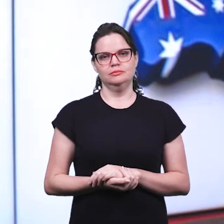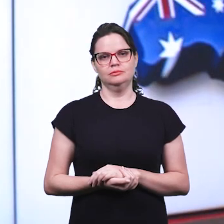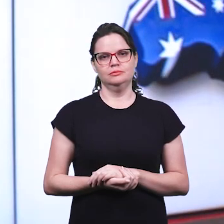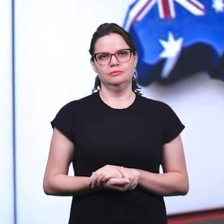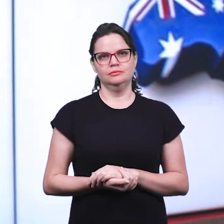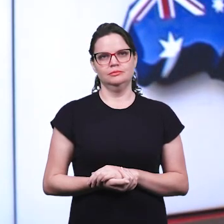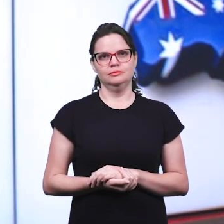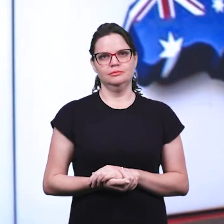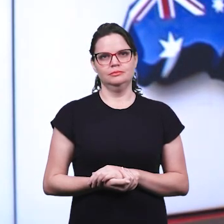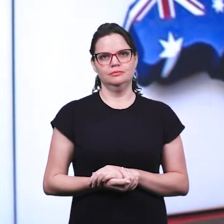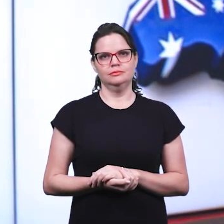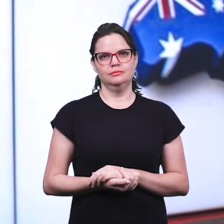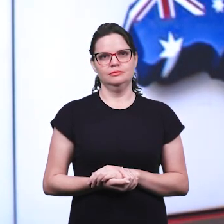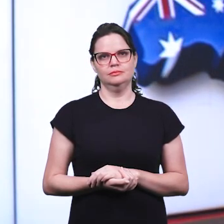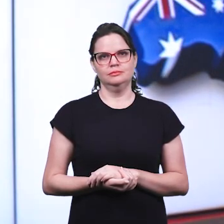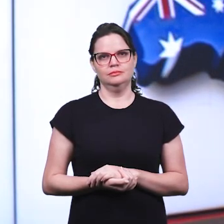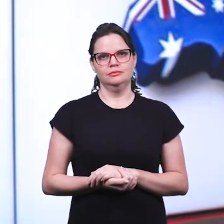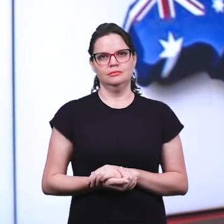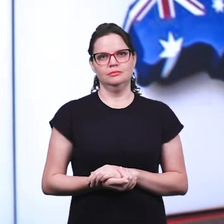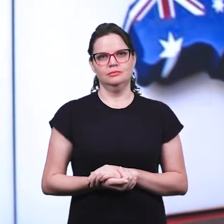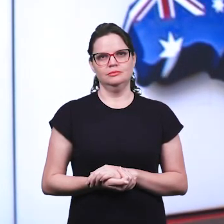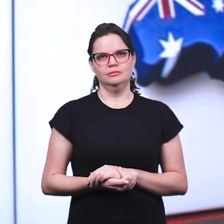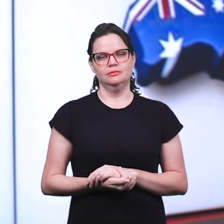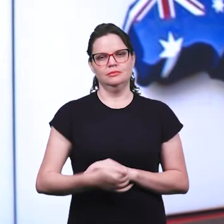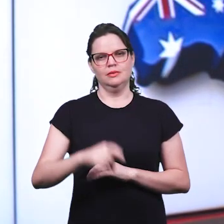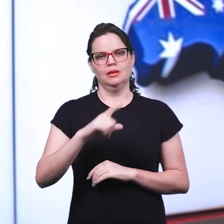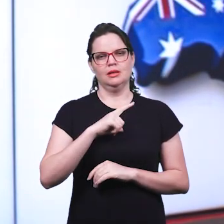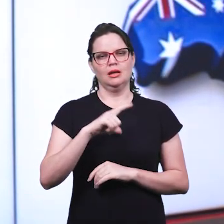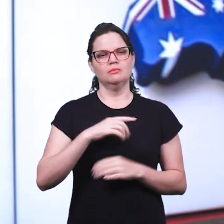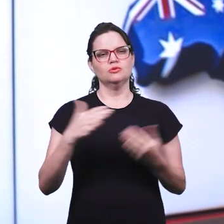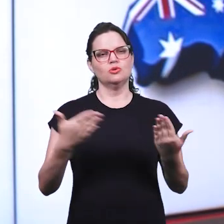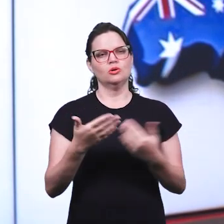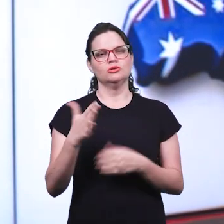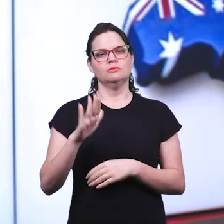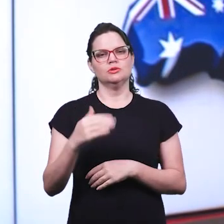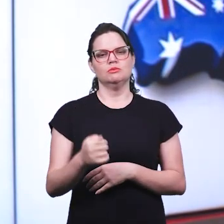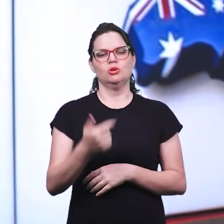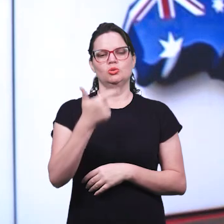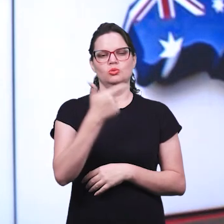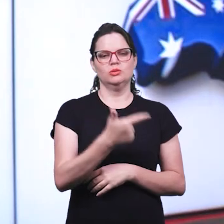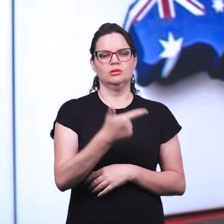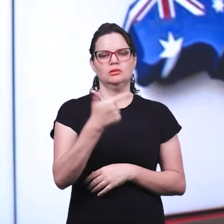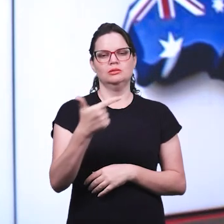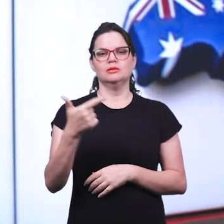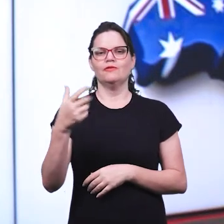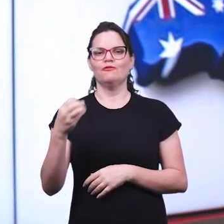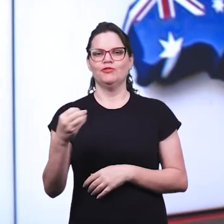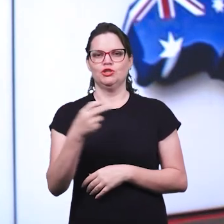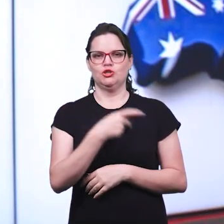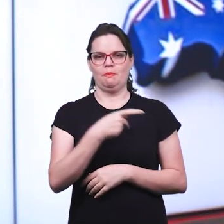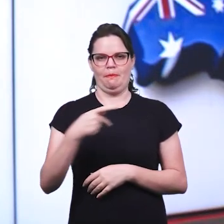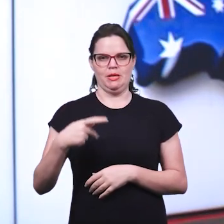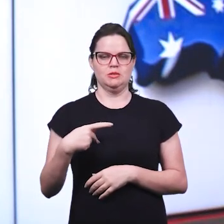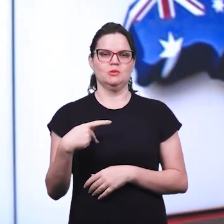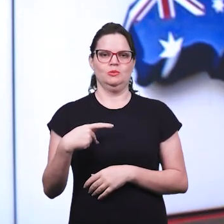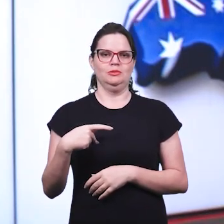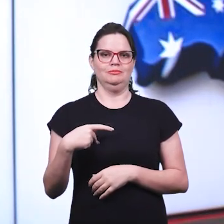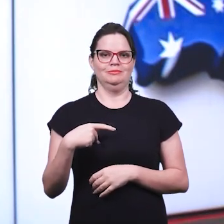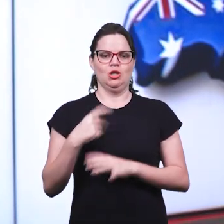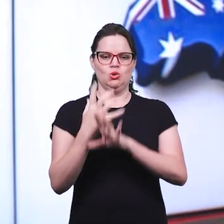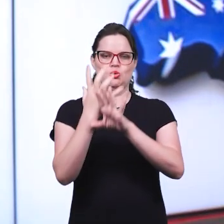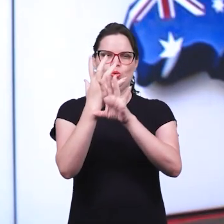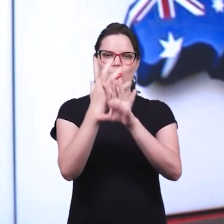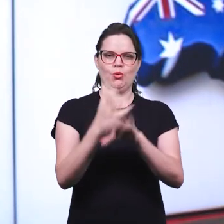atualmente com cerca de 220 pastores em todos esses países